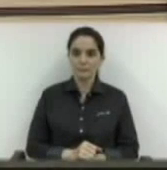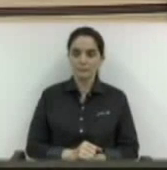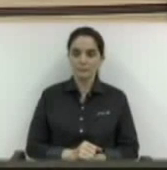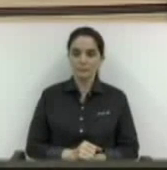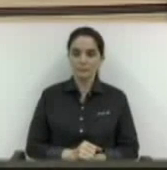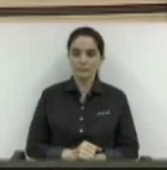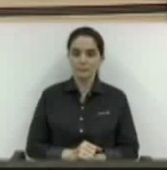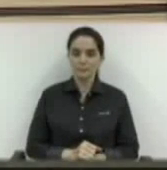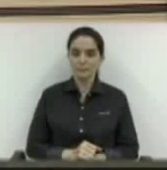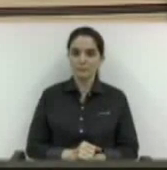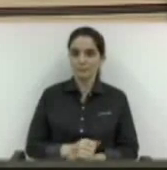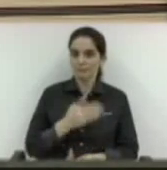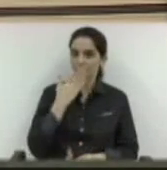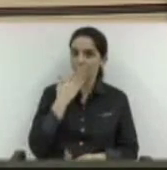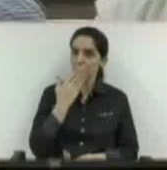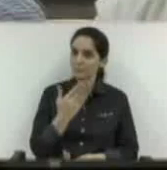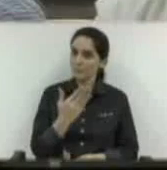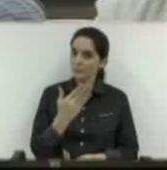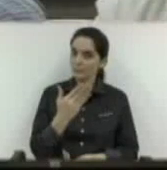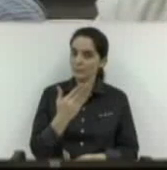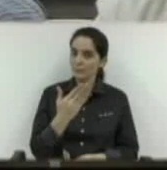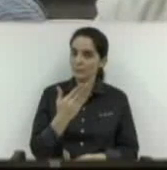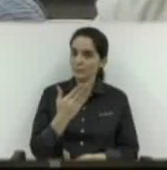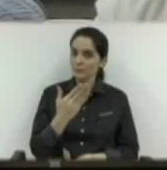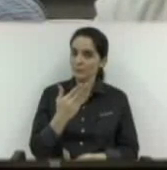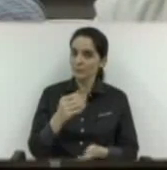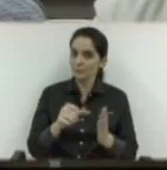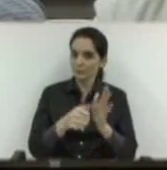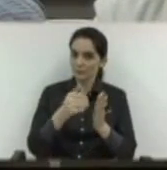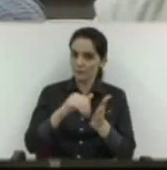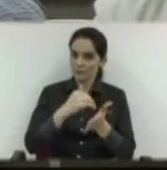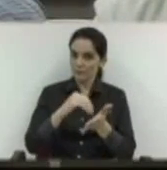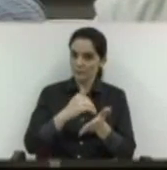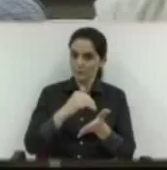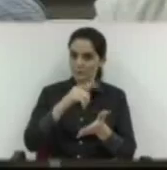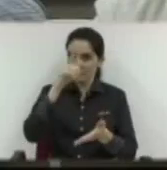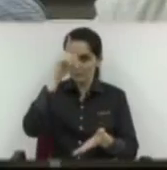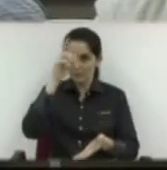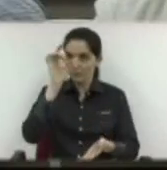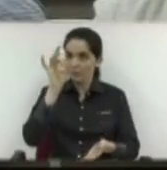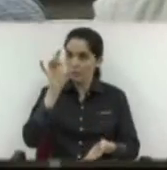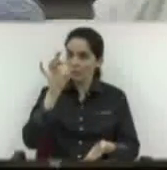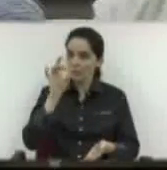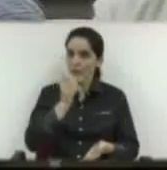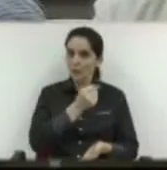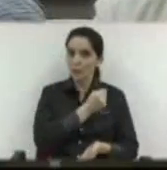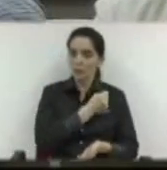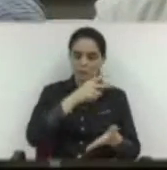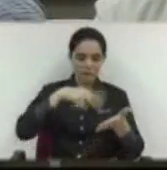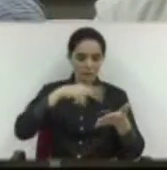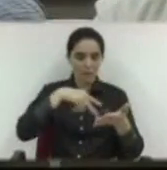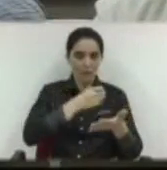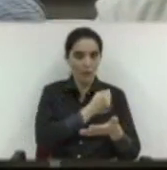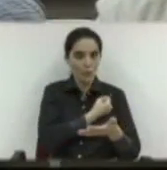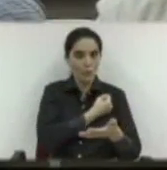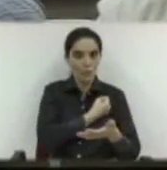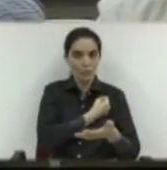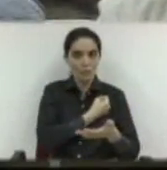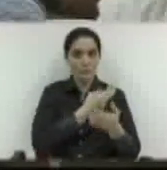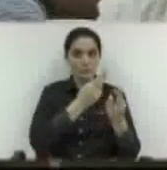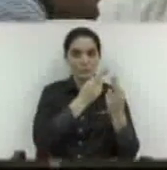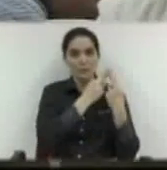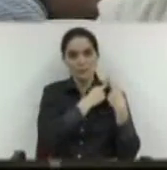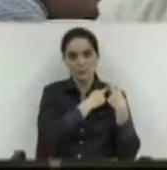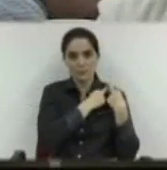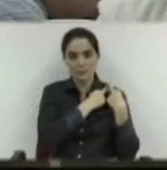Questão de ordem, excelência, eu faço um requerimento para que o primeiro secretário, vereador Lemão, leia o número do requerimento e o